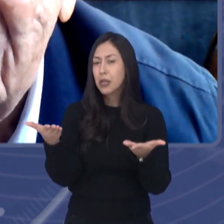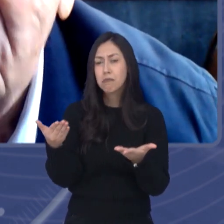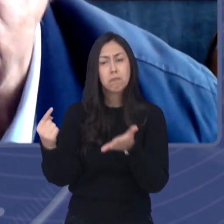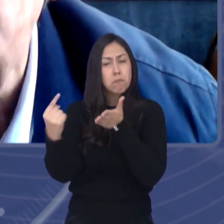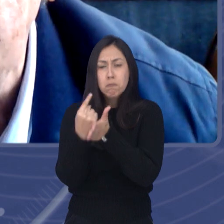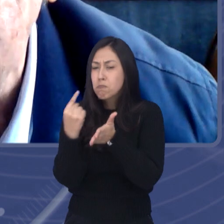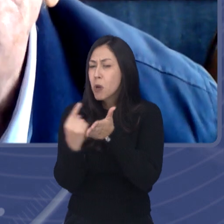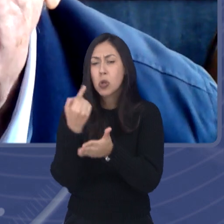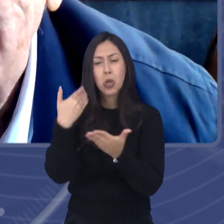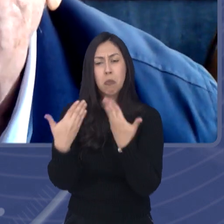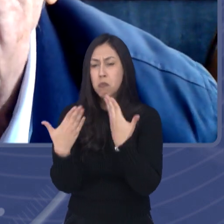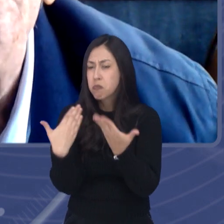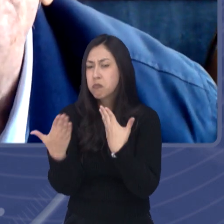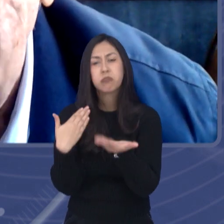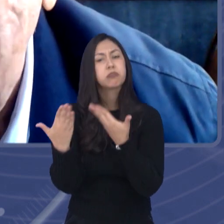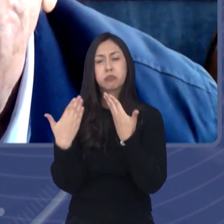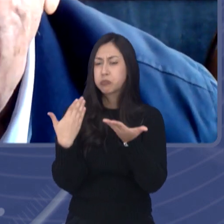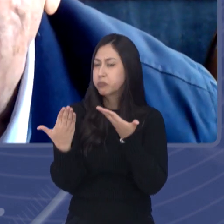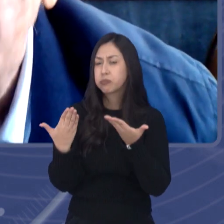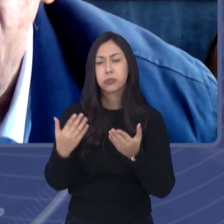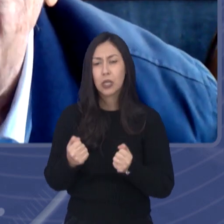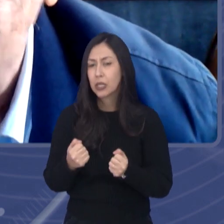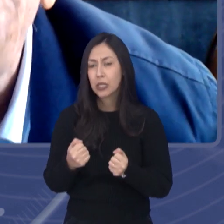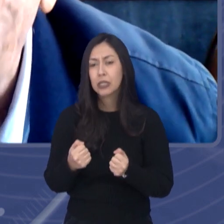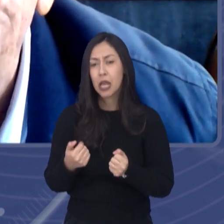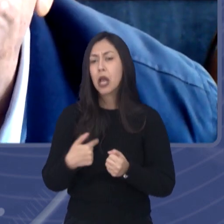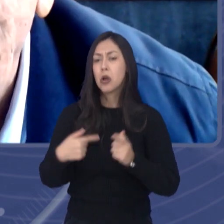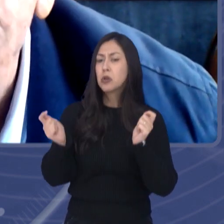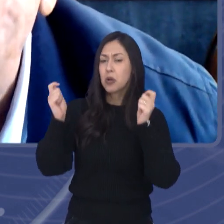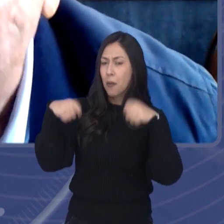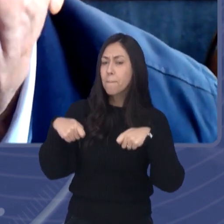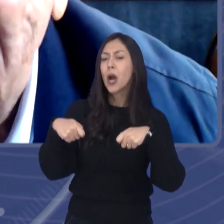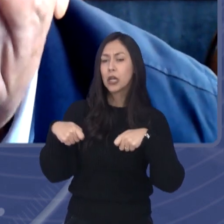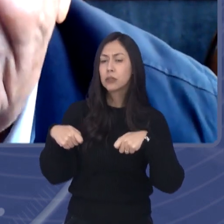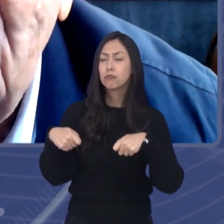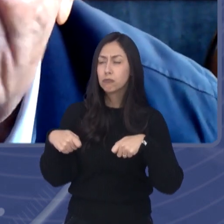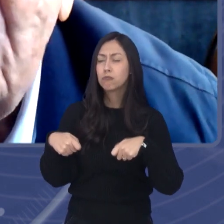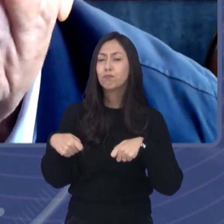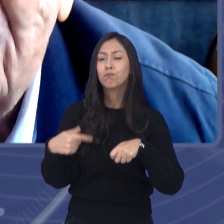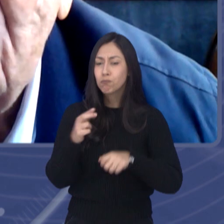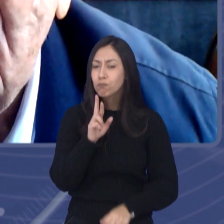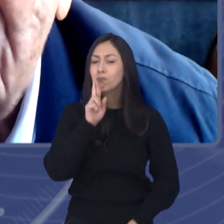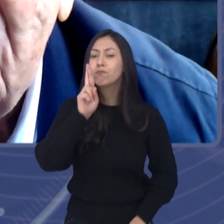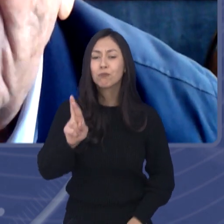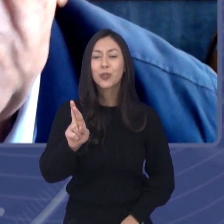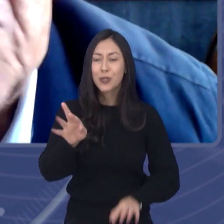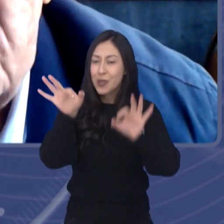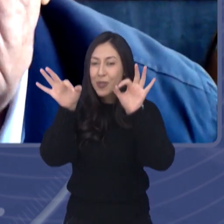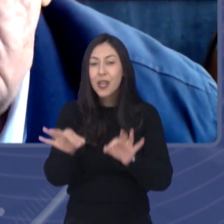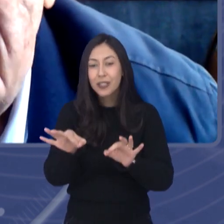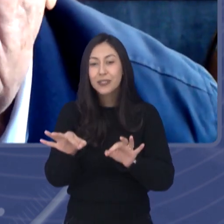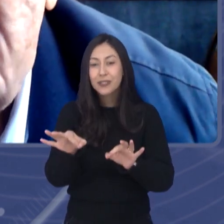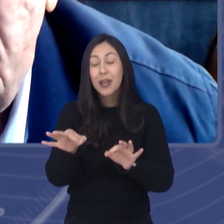deve ser discutido dentro da minha capacidade e competência, eu vou responder tudo certo.